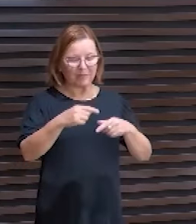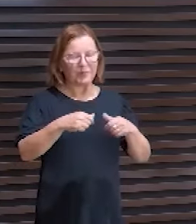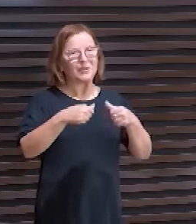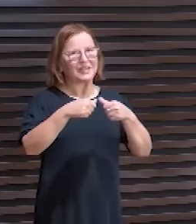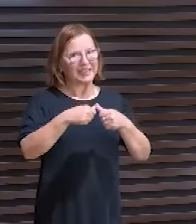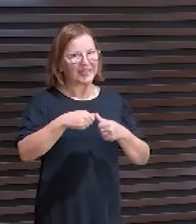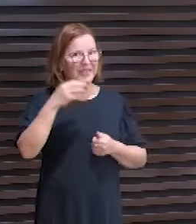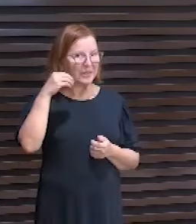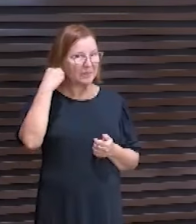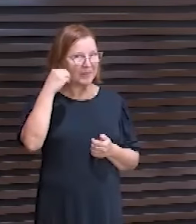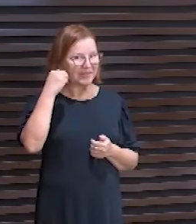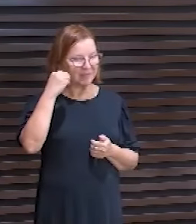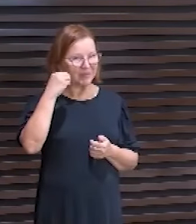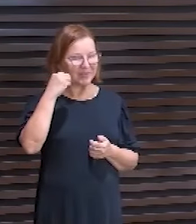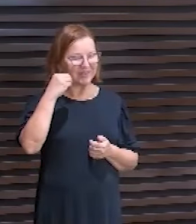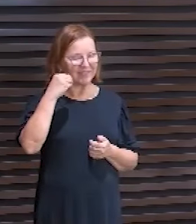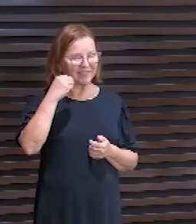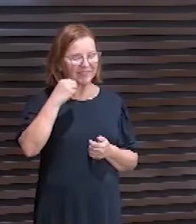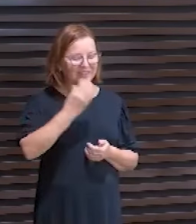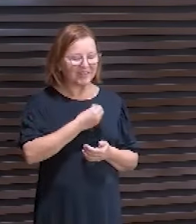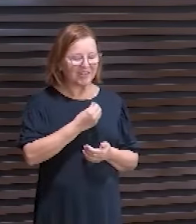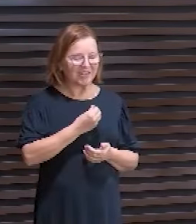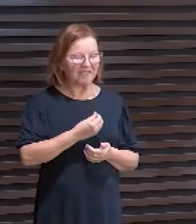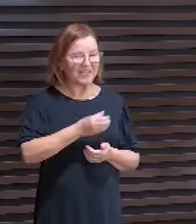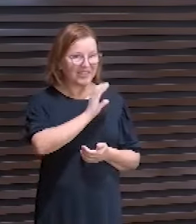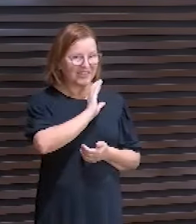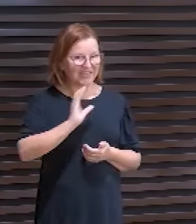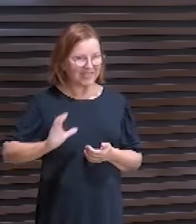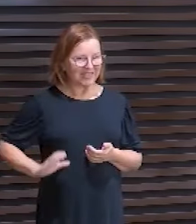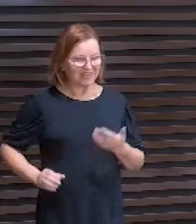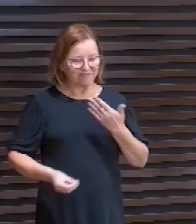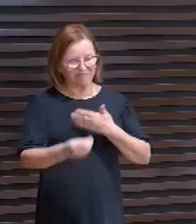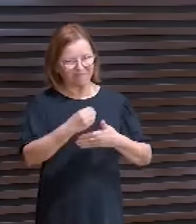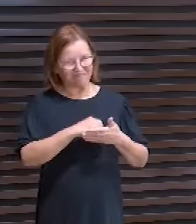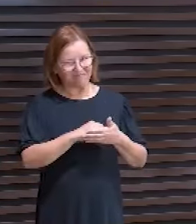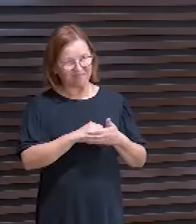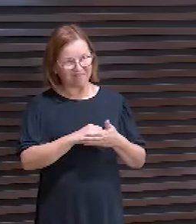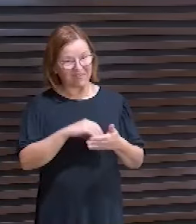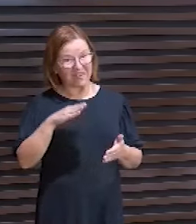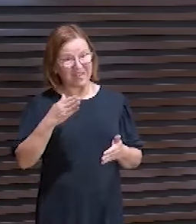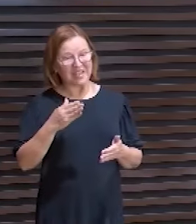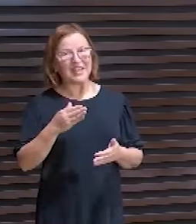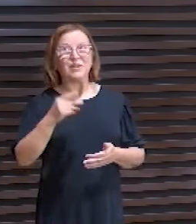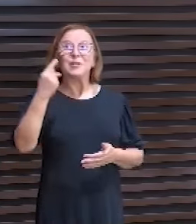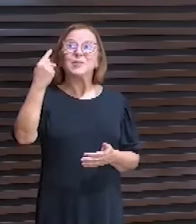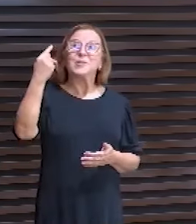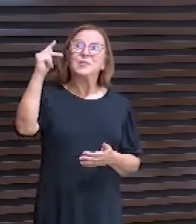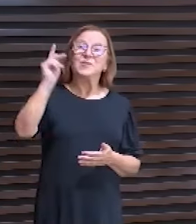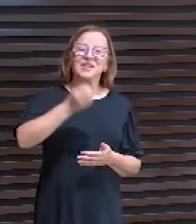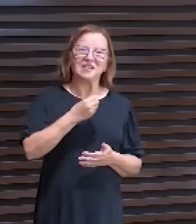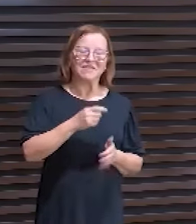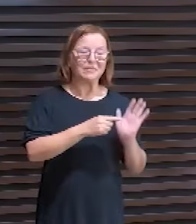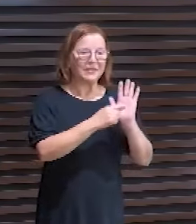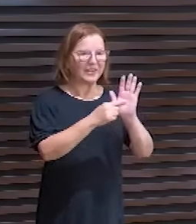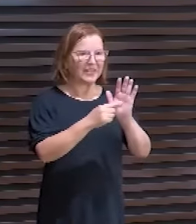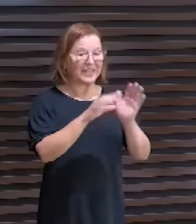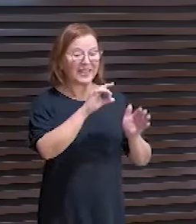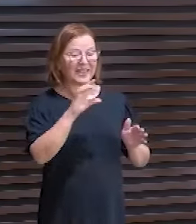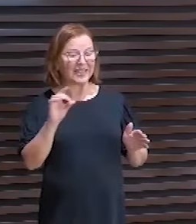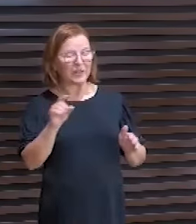temos na vida de Cristo a vida dele vem se manifestar em cada um de nós